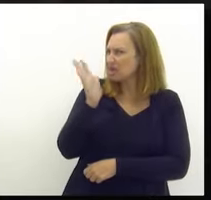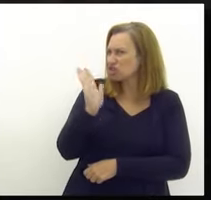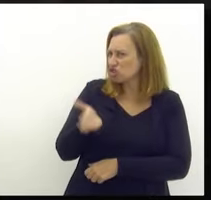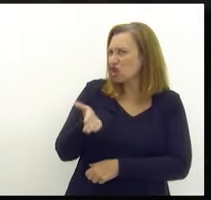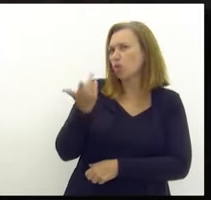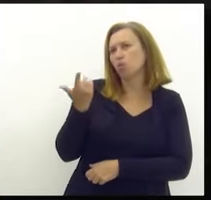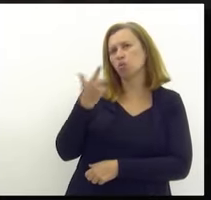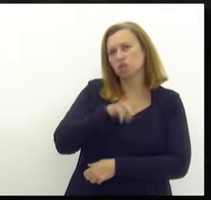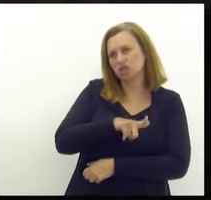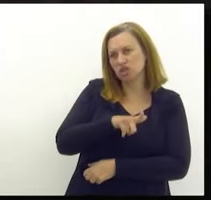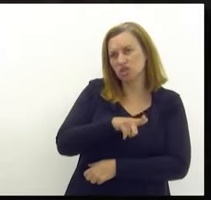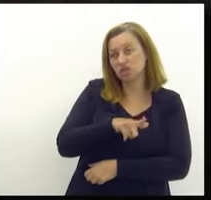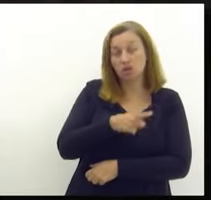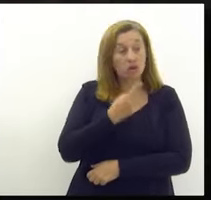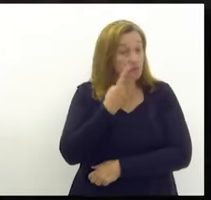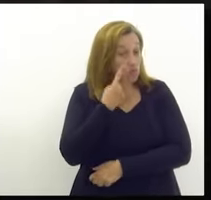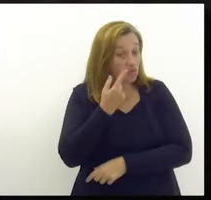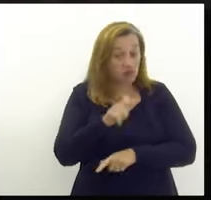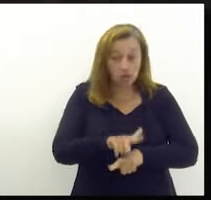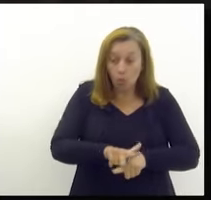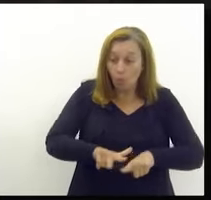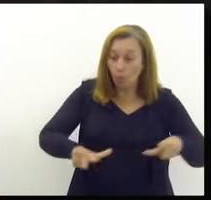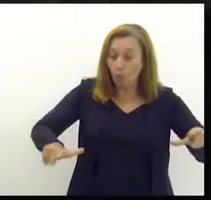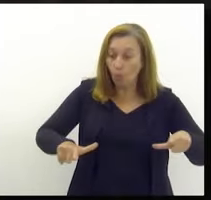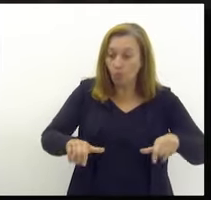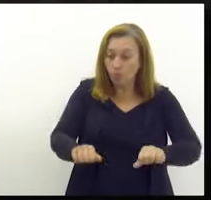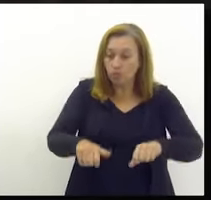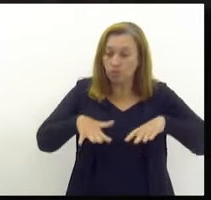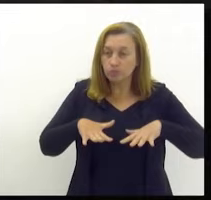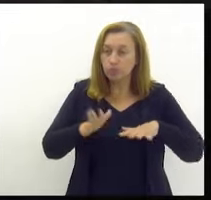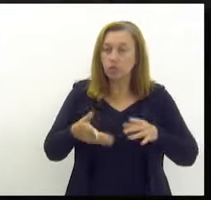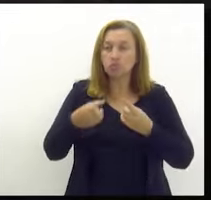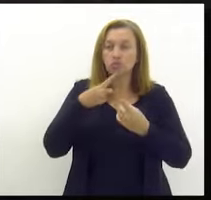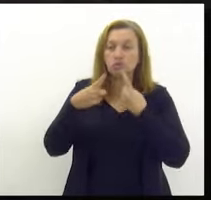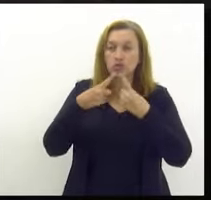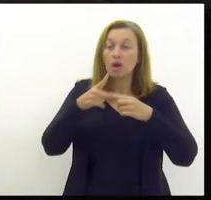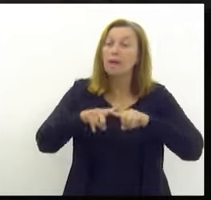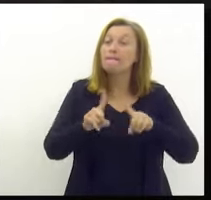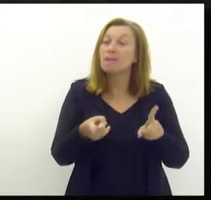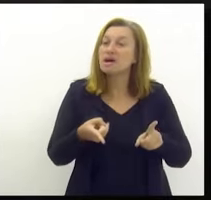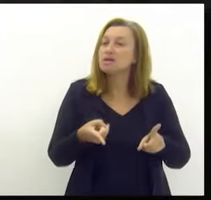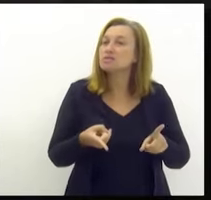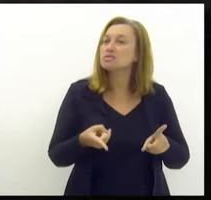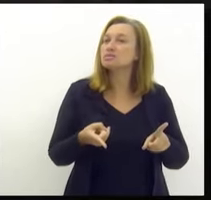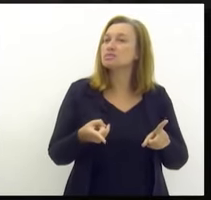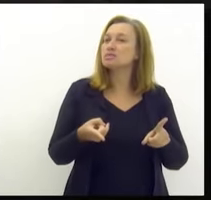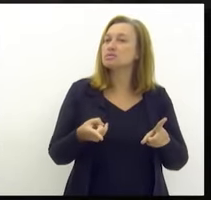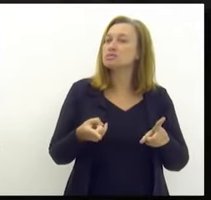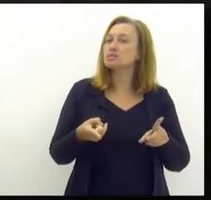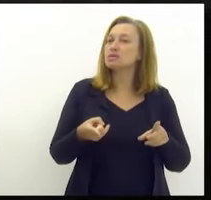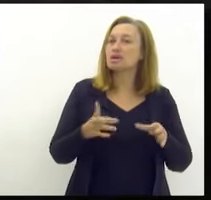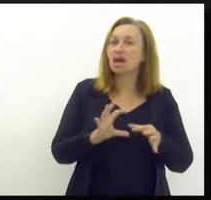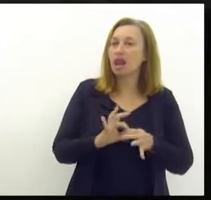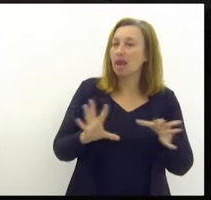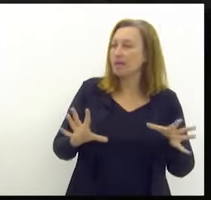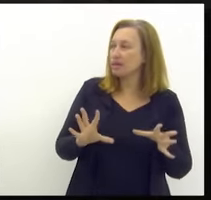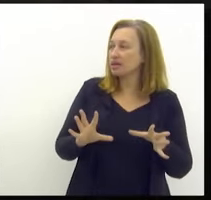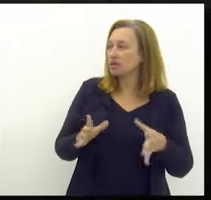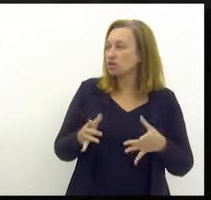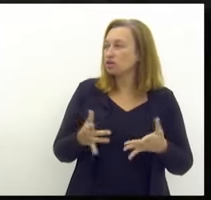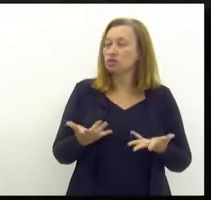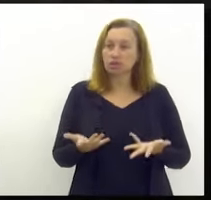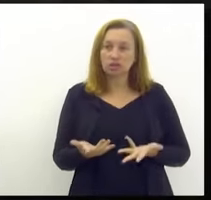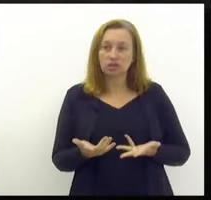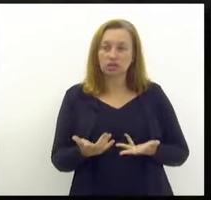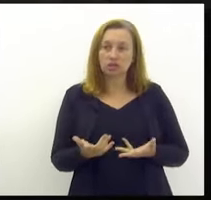conseguiu diante do esvaziamento do debate aqui hoje mas quer licença da alerge com o cheque em